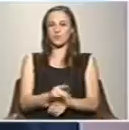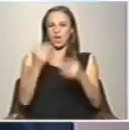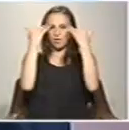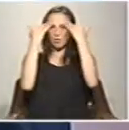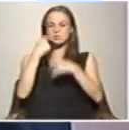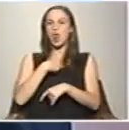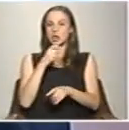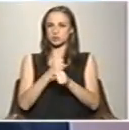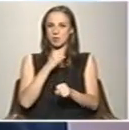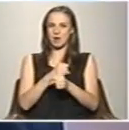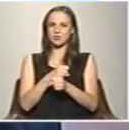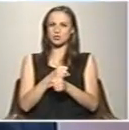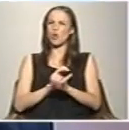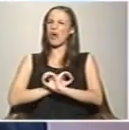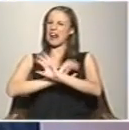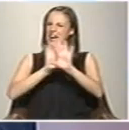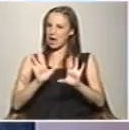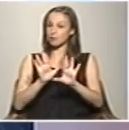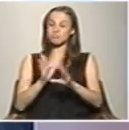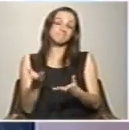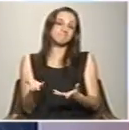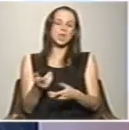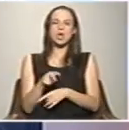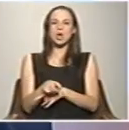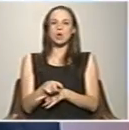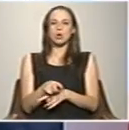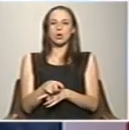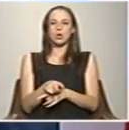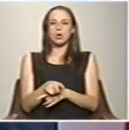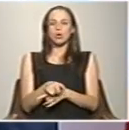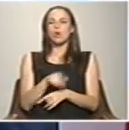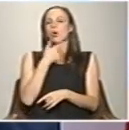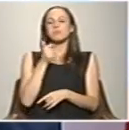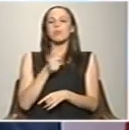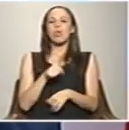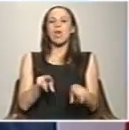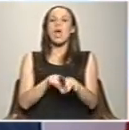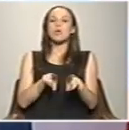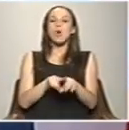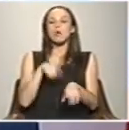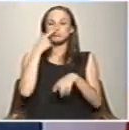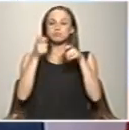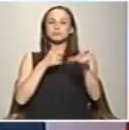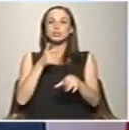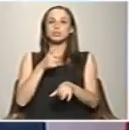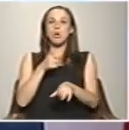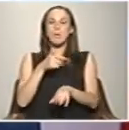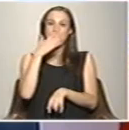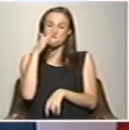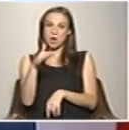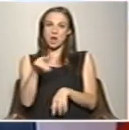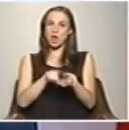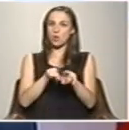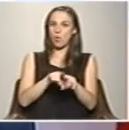sobre o trabalho são relativamente claros. Quer dizer, nós não podemos esperar a mesma coisa de uma população mais velha do que podemos esperar de uma população